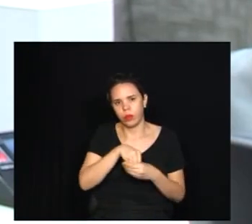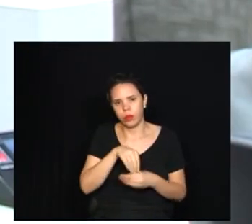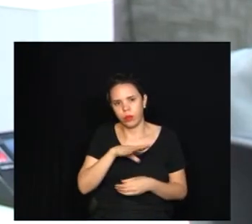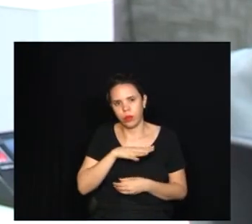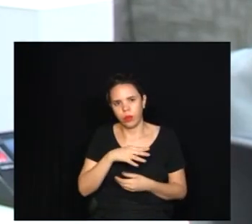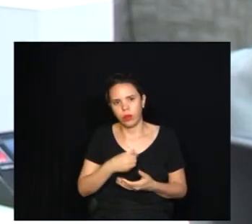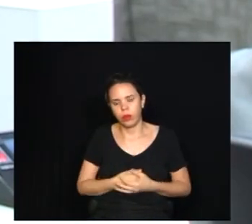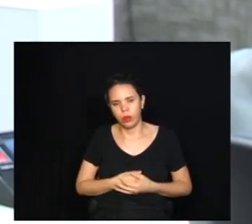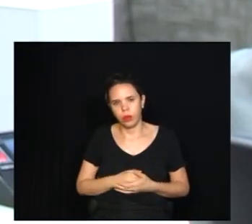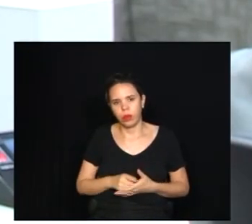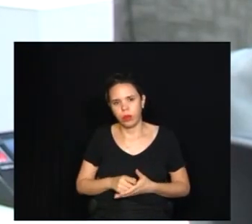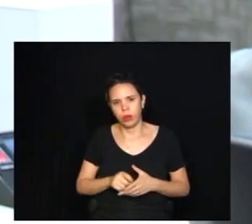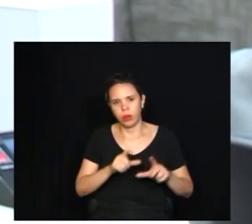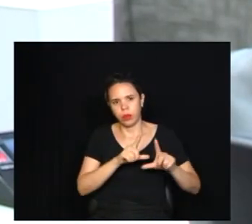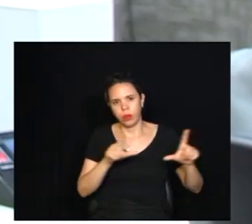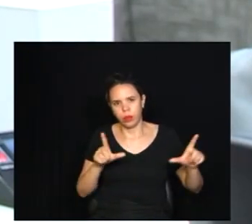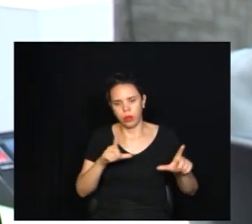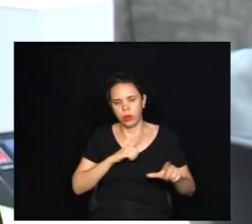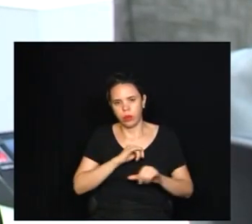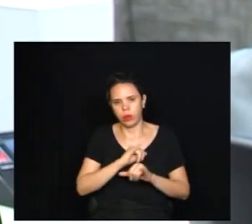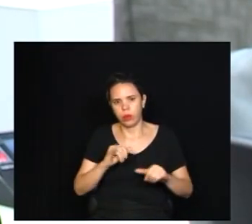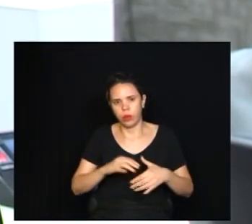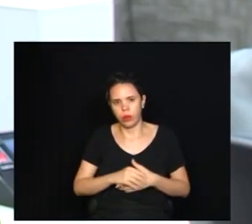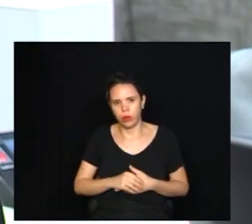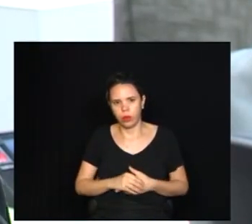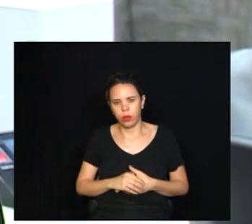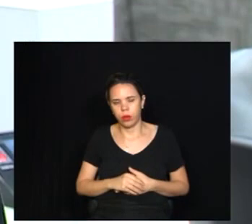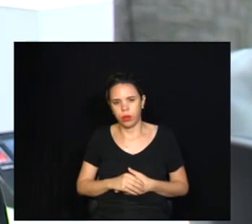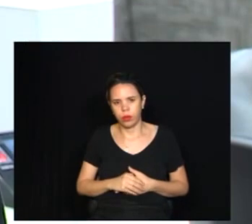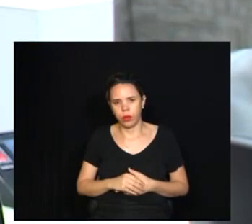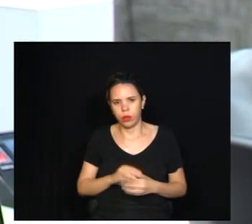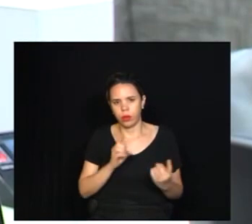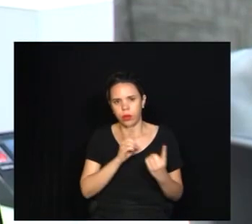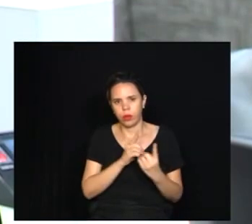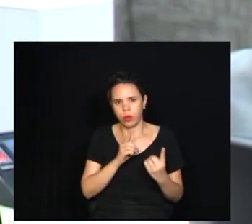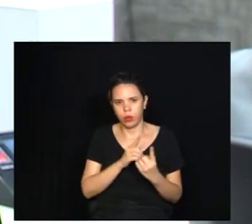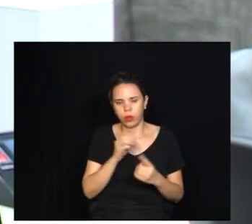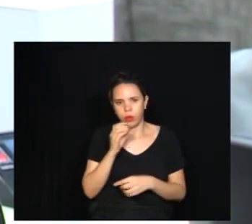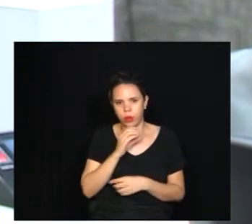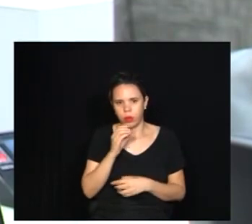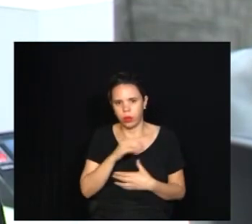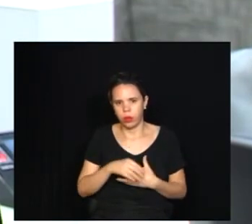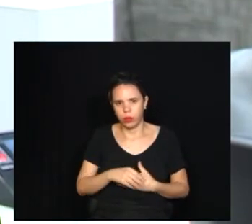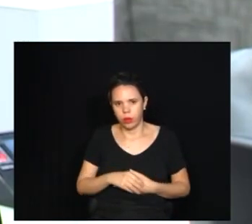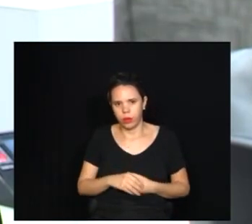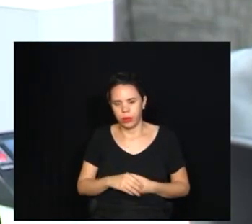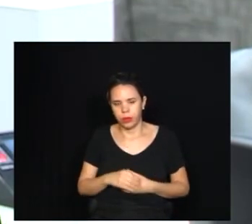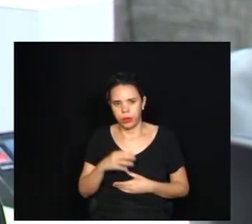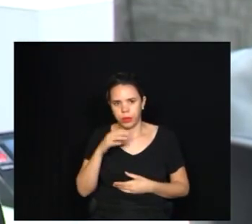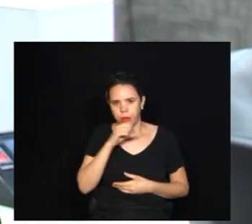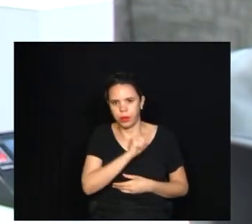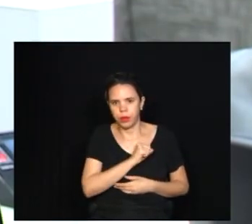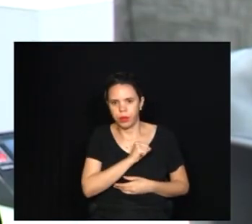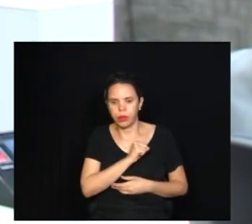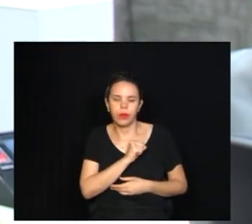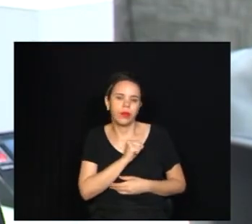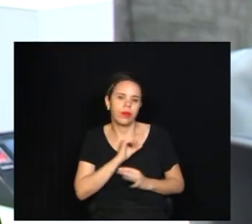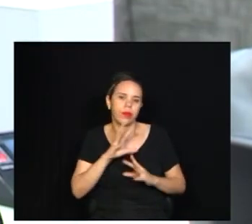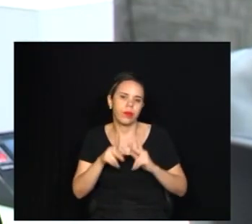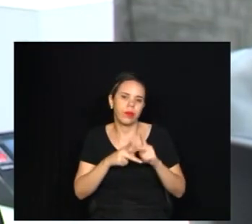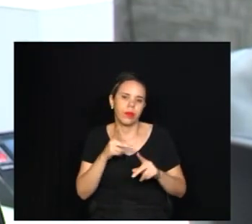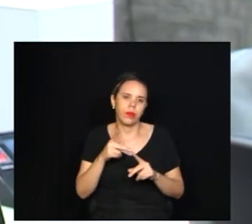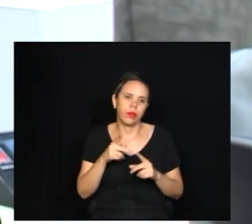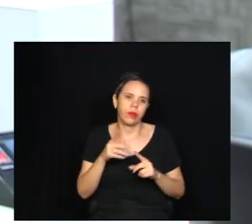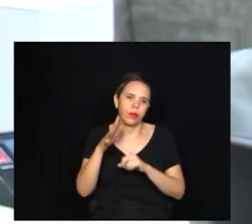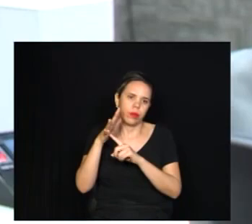município, placas contendo a informação do atendimento emergencial e rápido a todas as